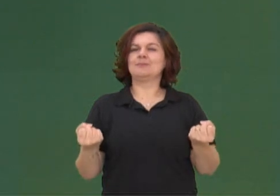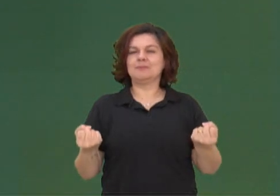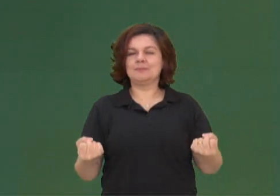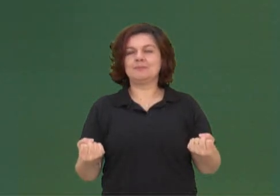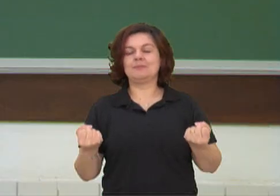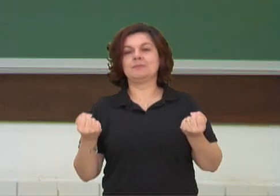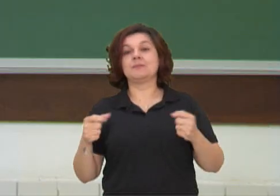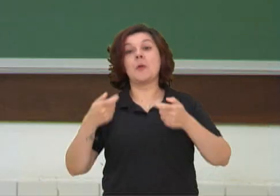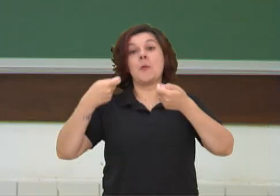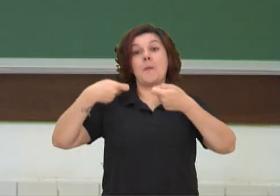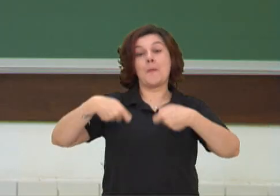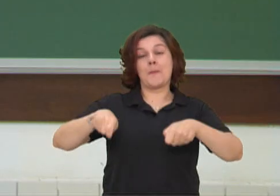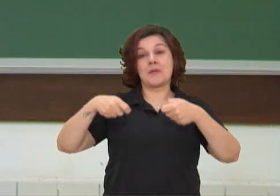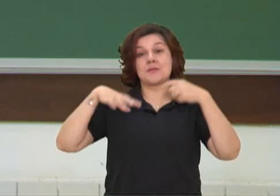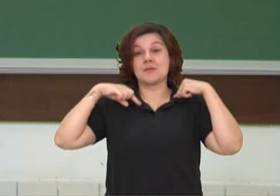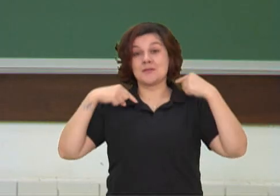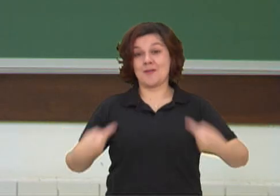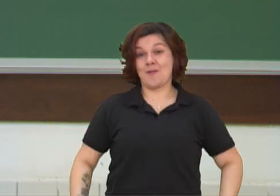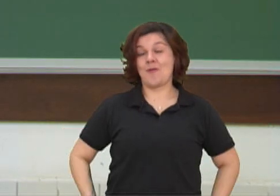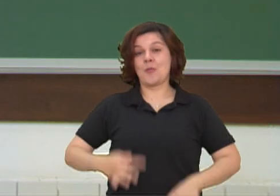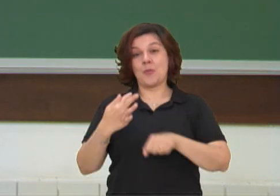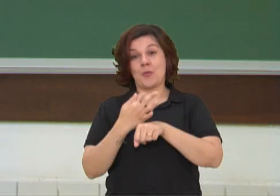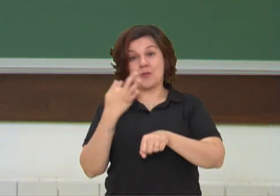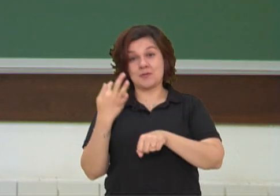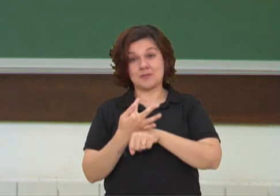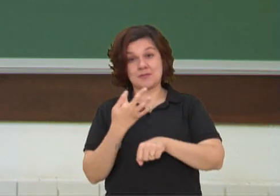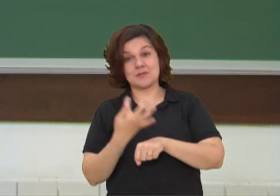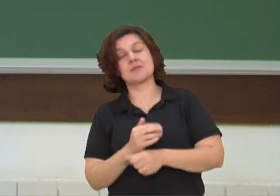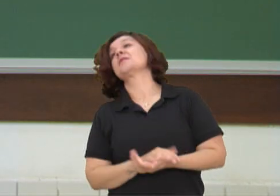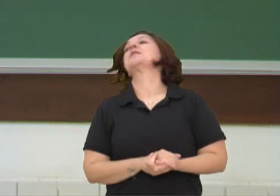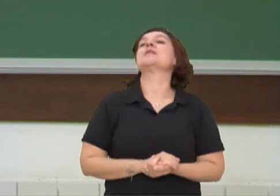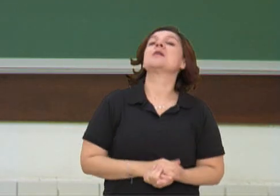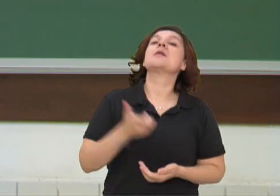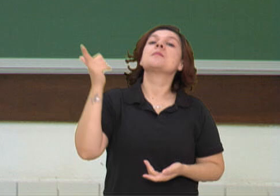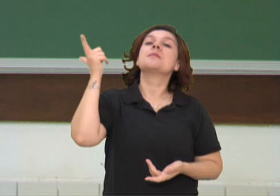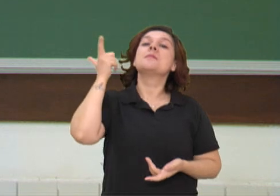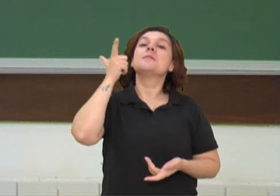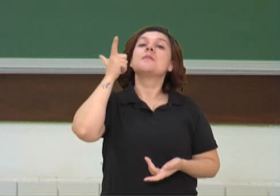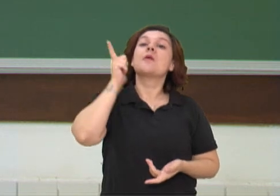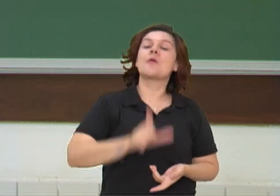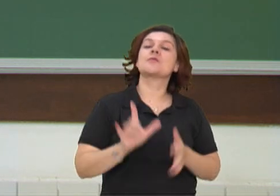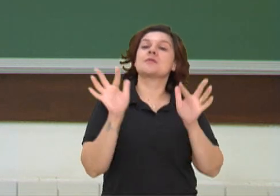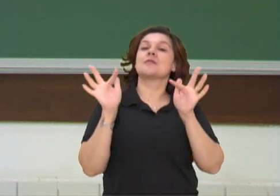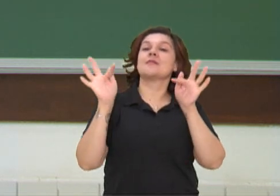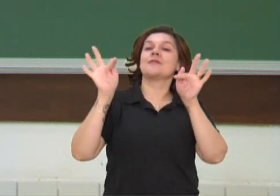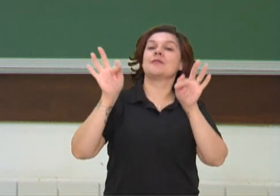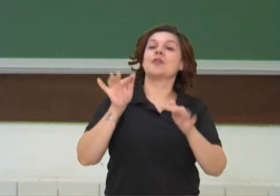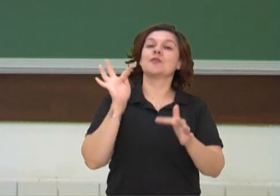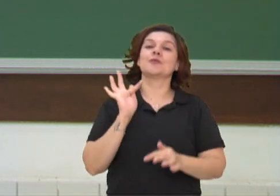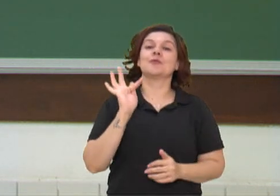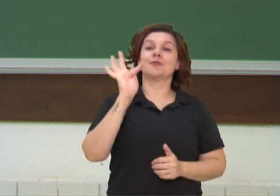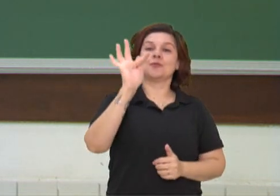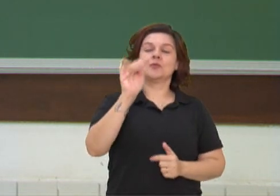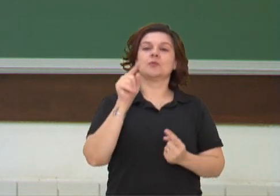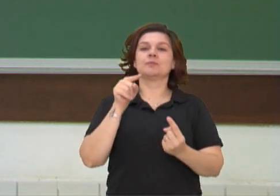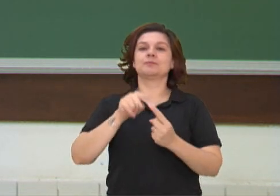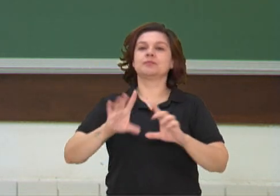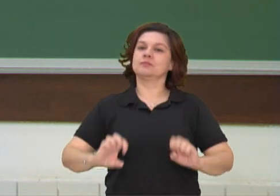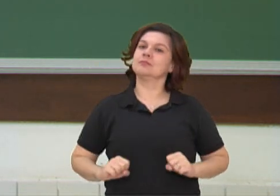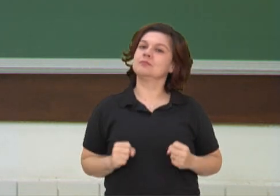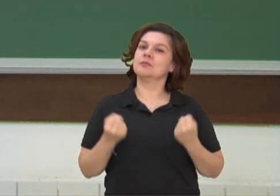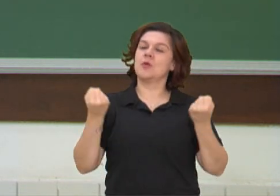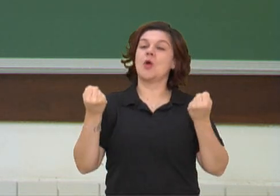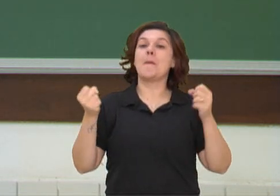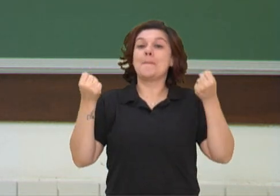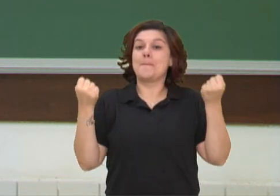você precisa tornar o seu corpo resistente, isso vai tornar o seu corpo resistente para que você possa futuramente aumentar ali uma carga